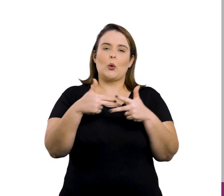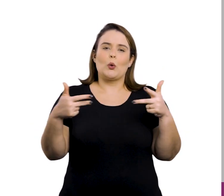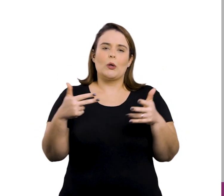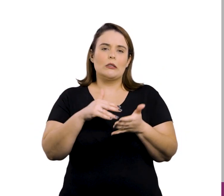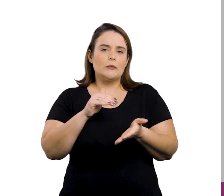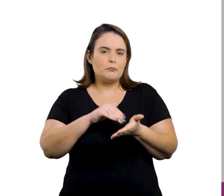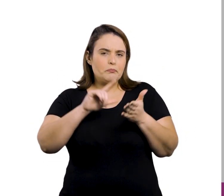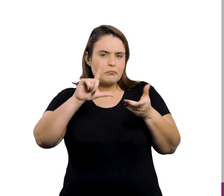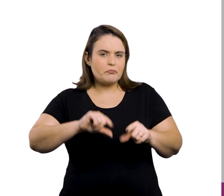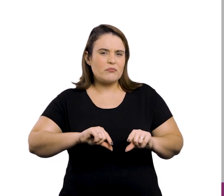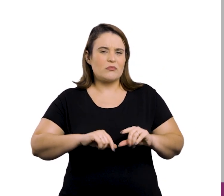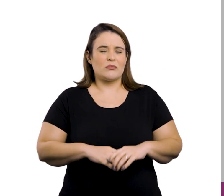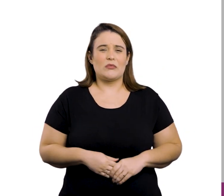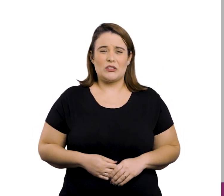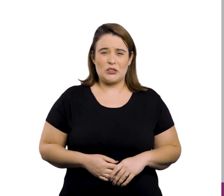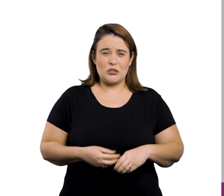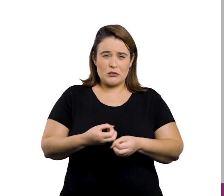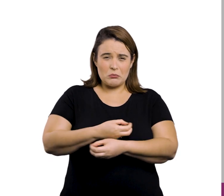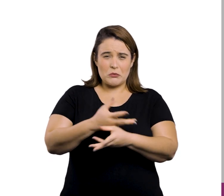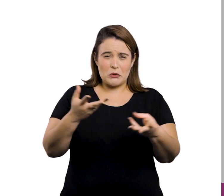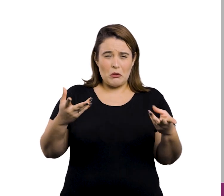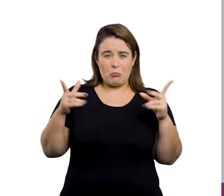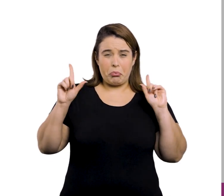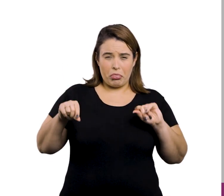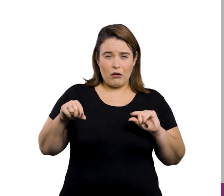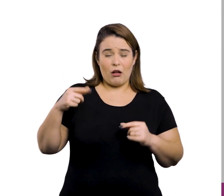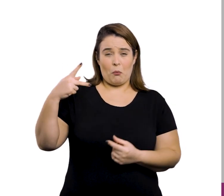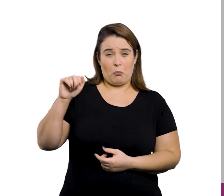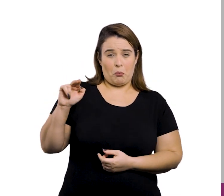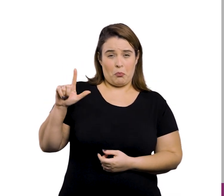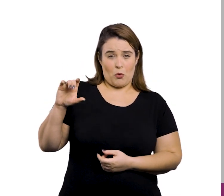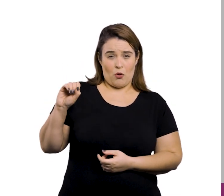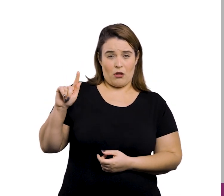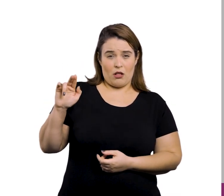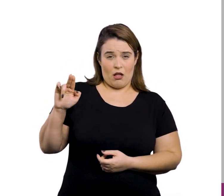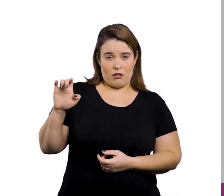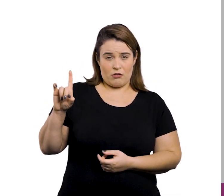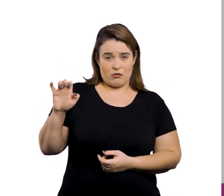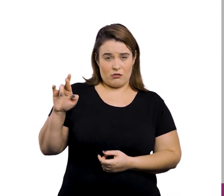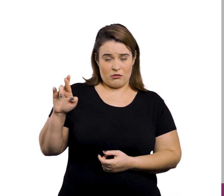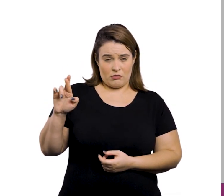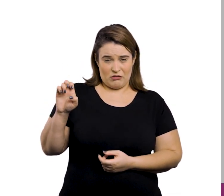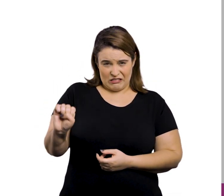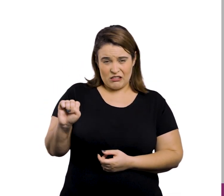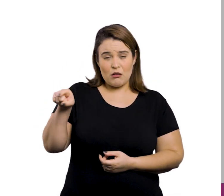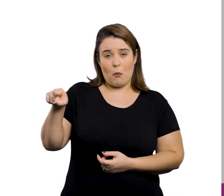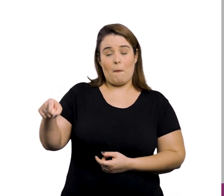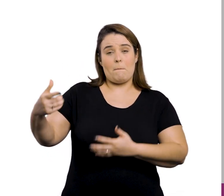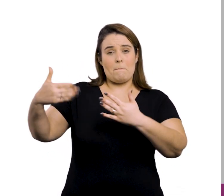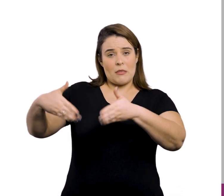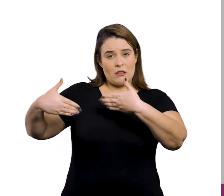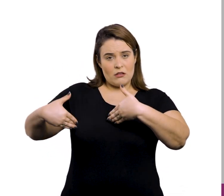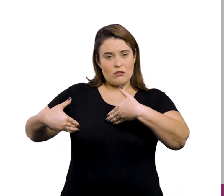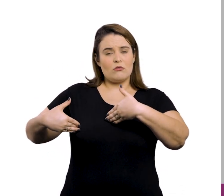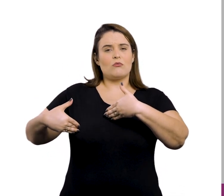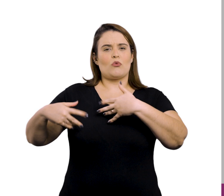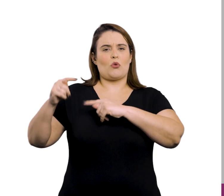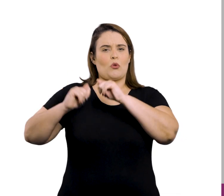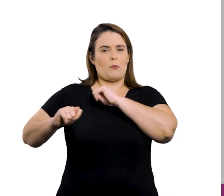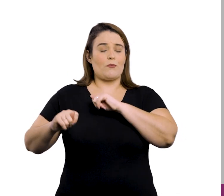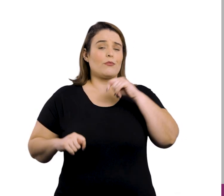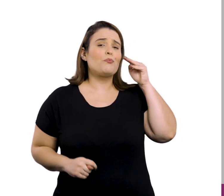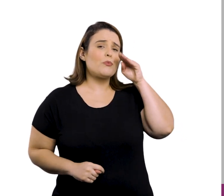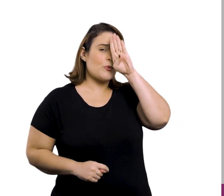de menores recursos com distribuição capenga, levantada por Paulo Guedes, ministro da Economia, Jair Bolsonaro e